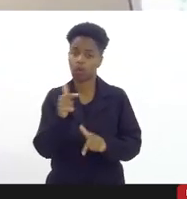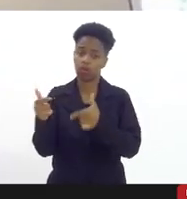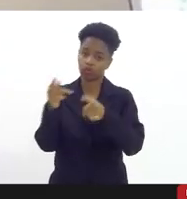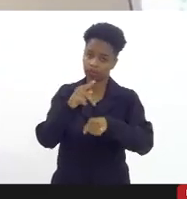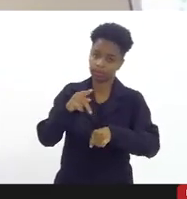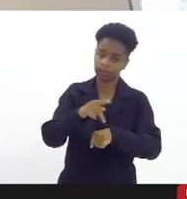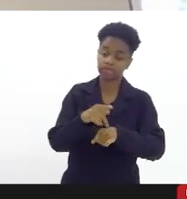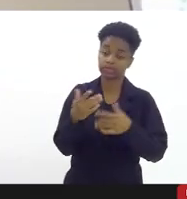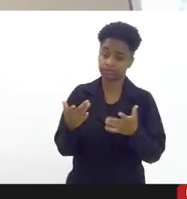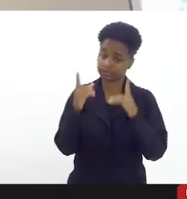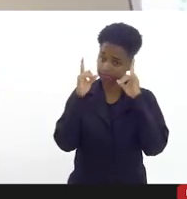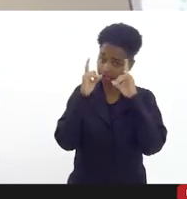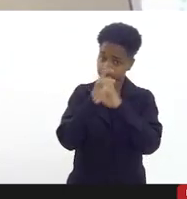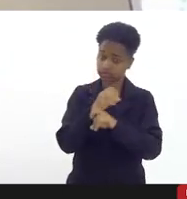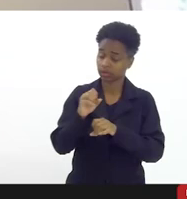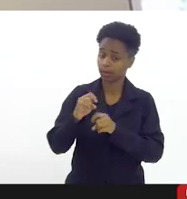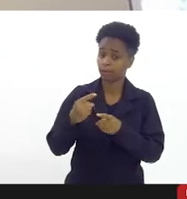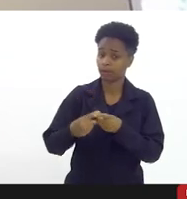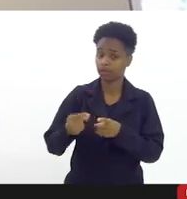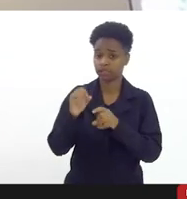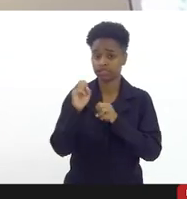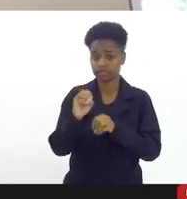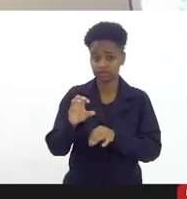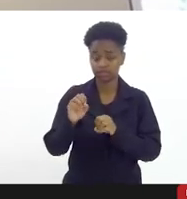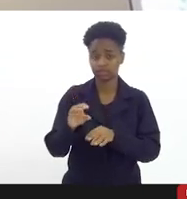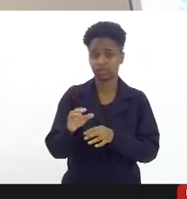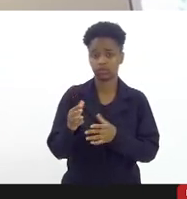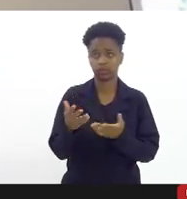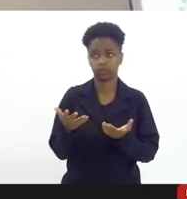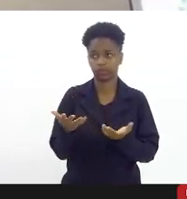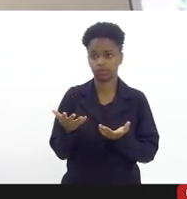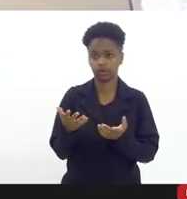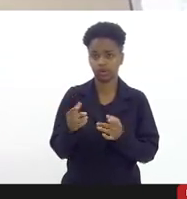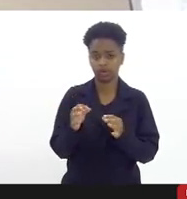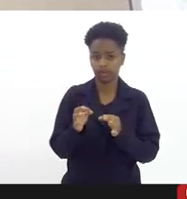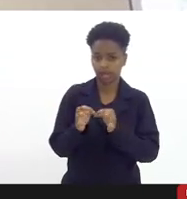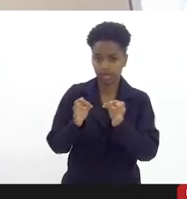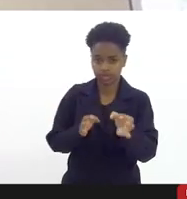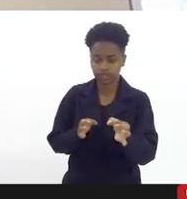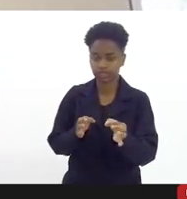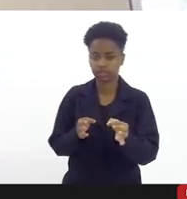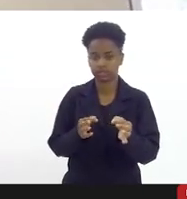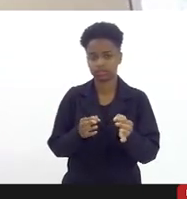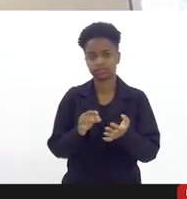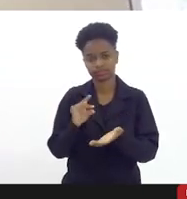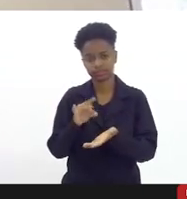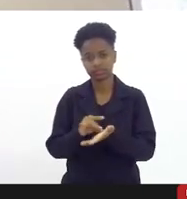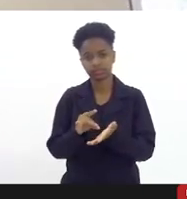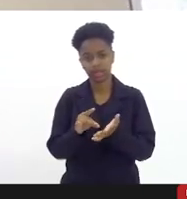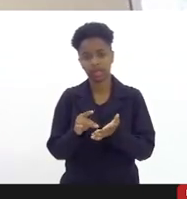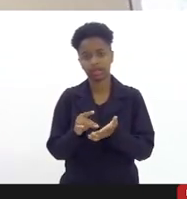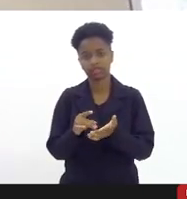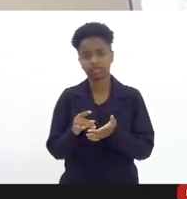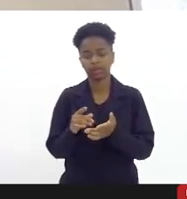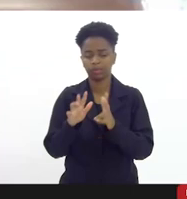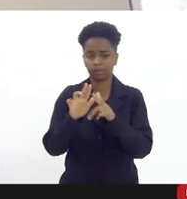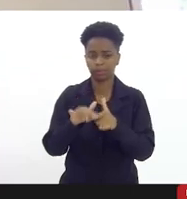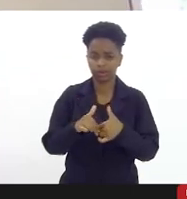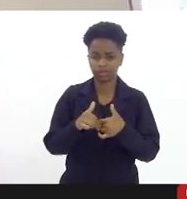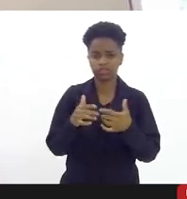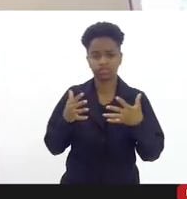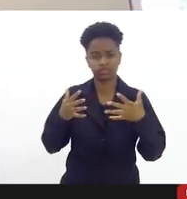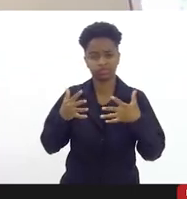complexo o ensino o ensino a distância é algo que também pela sua complexidade